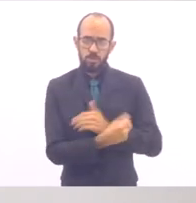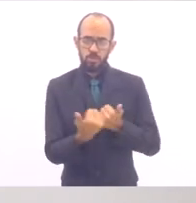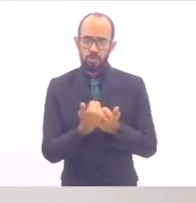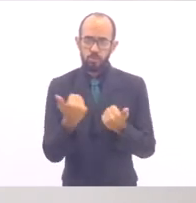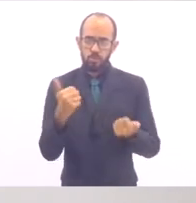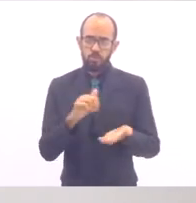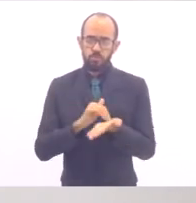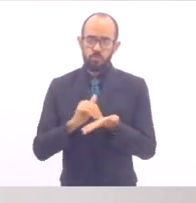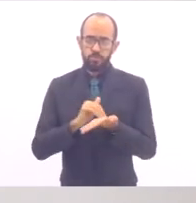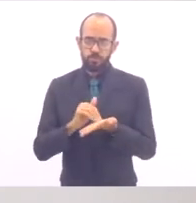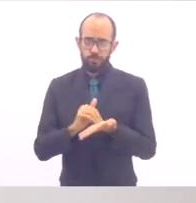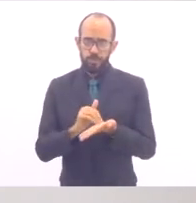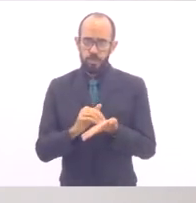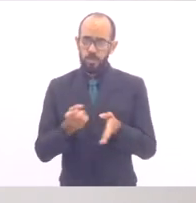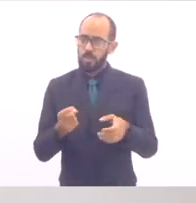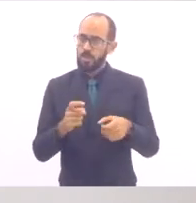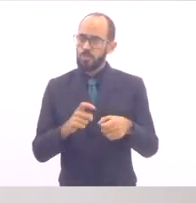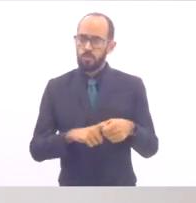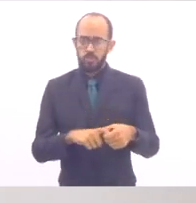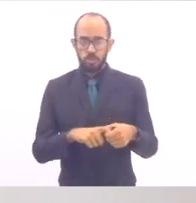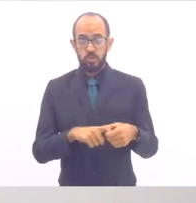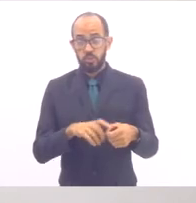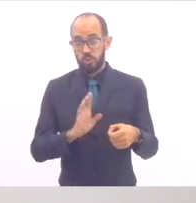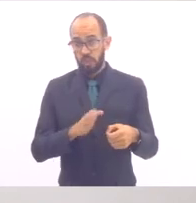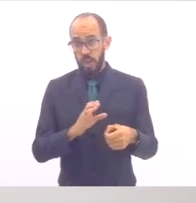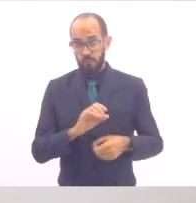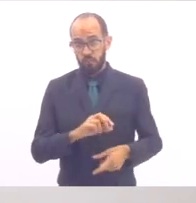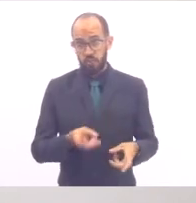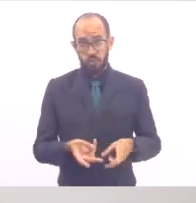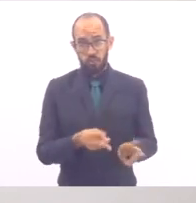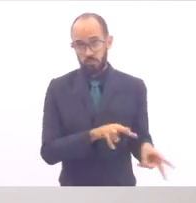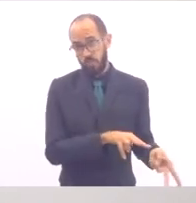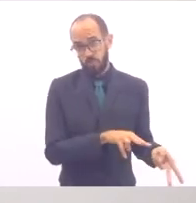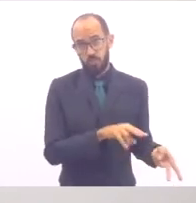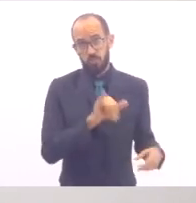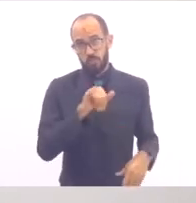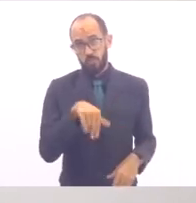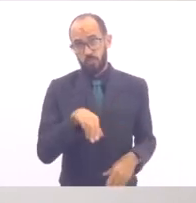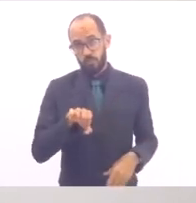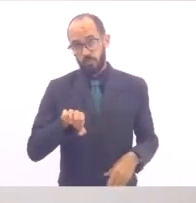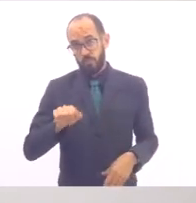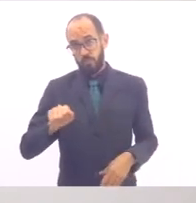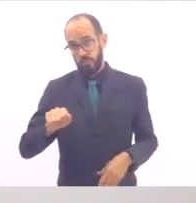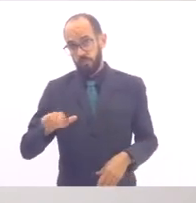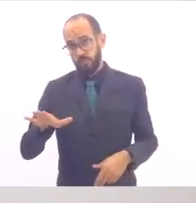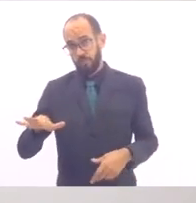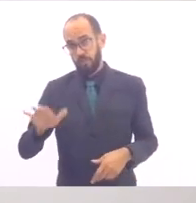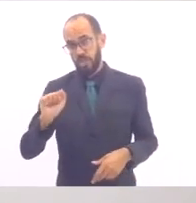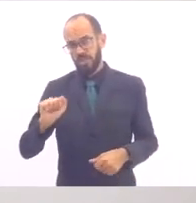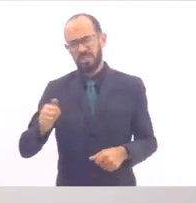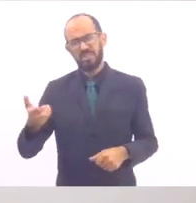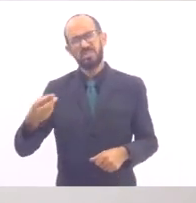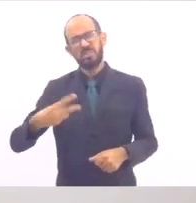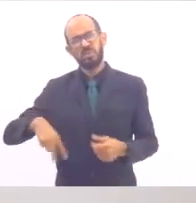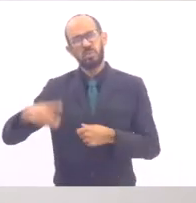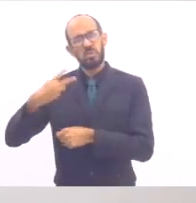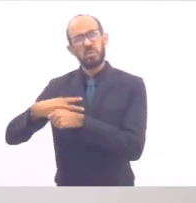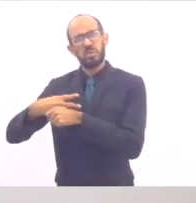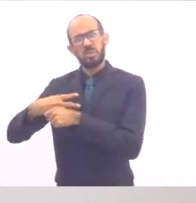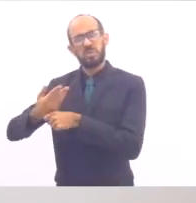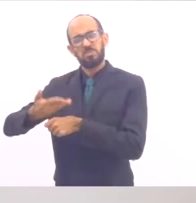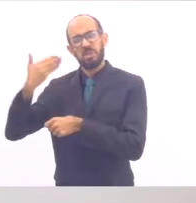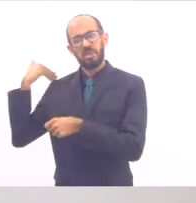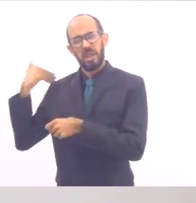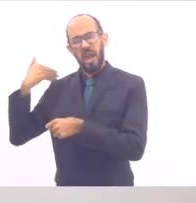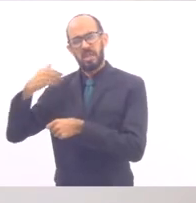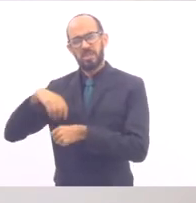esse convênio ele já estava no INEA, ele foi subrogado no passado, acho que uns 2, 3 anos atrás, do